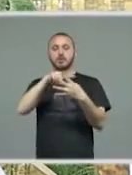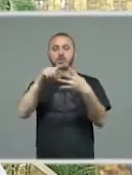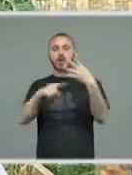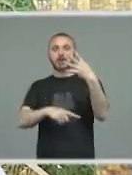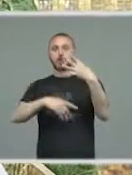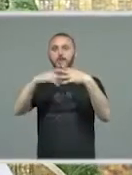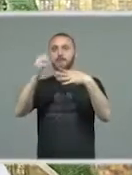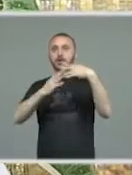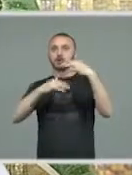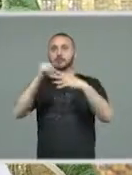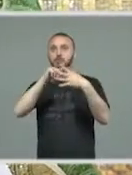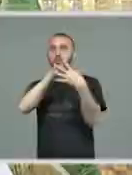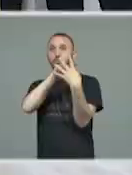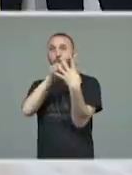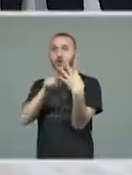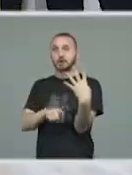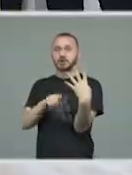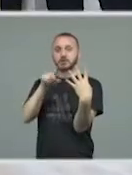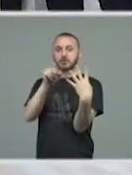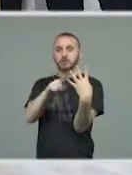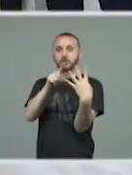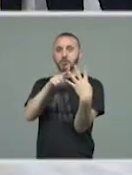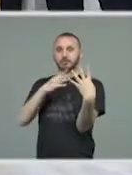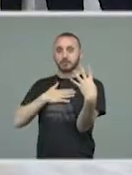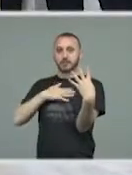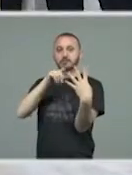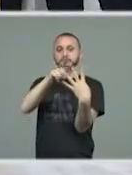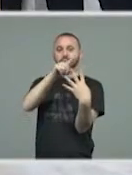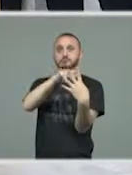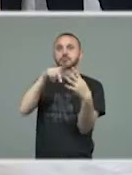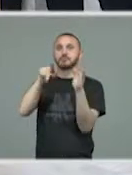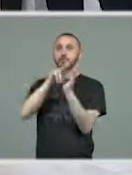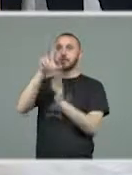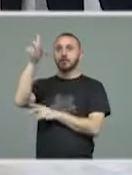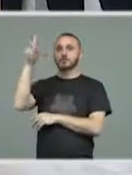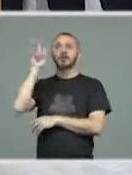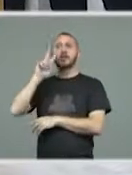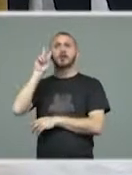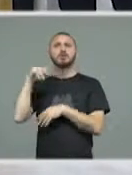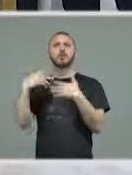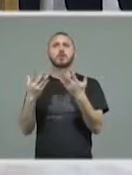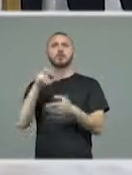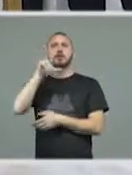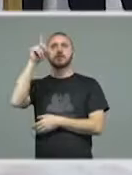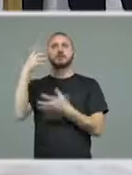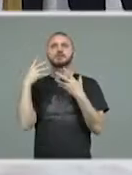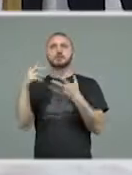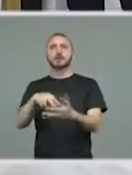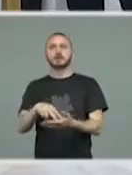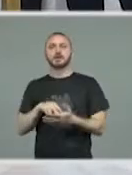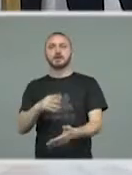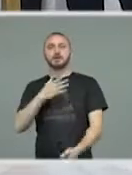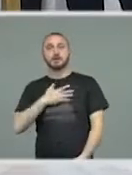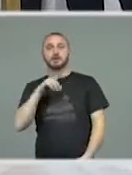não só das mãos dele. Lembremos como Deus e quer e suscita em mim e